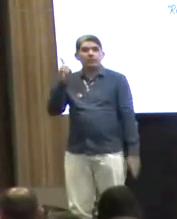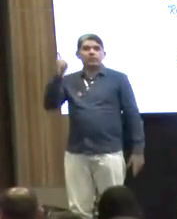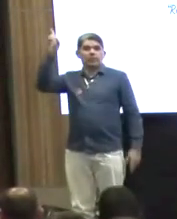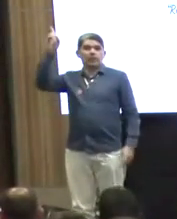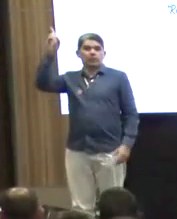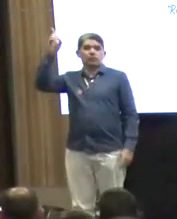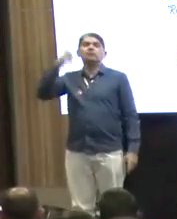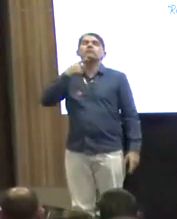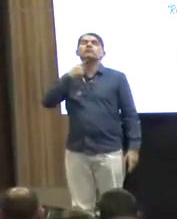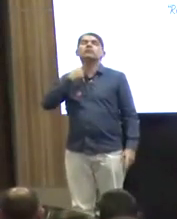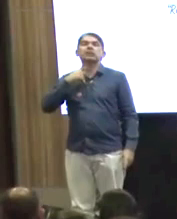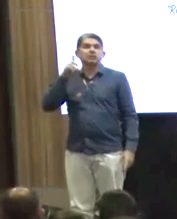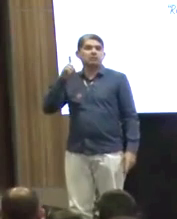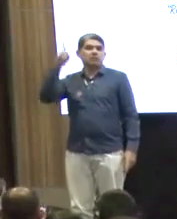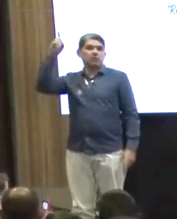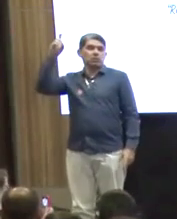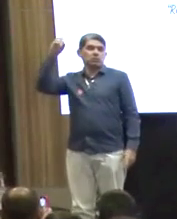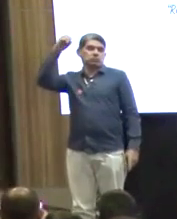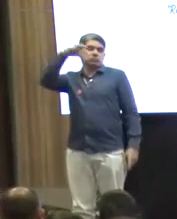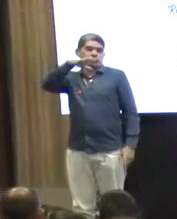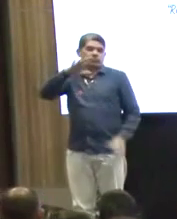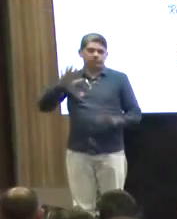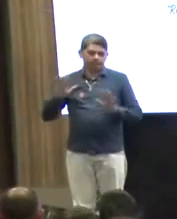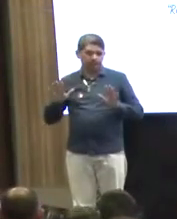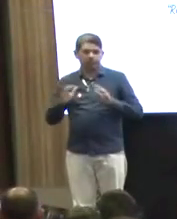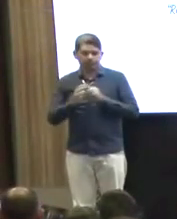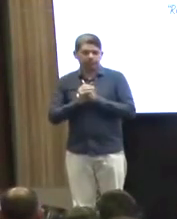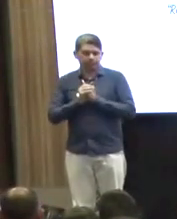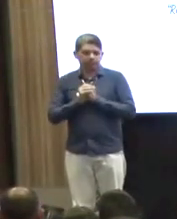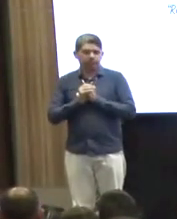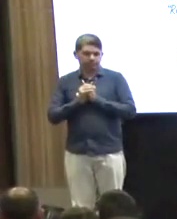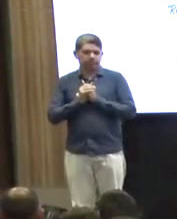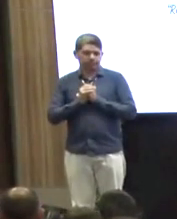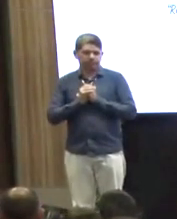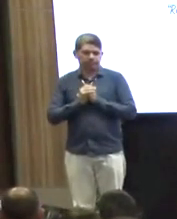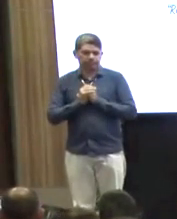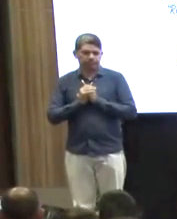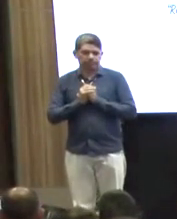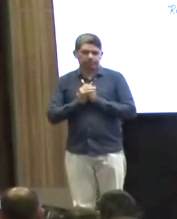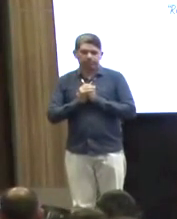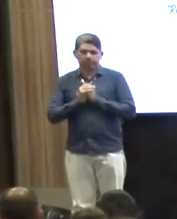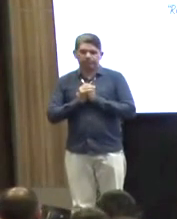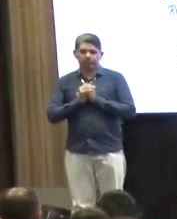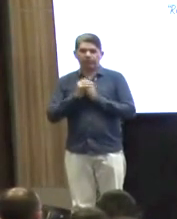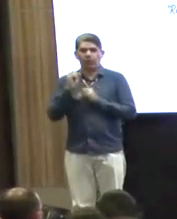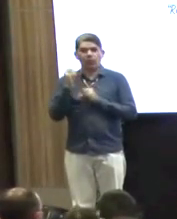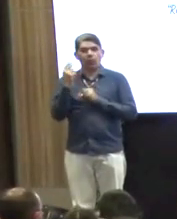diante, né? Isso é naturalização, eu volto a falar sobre isso, né, se for necessário.